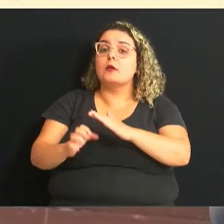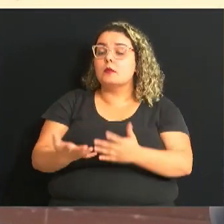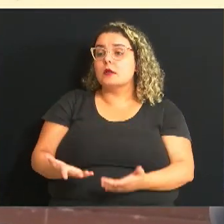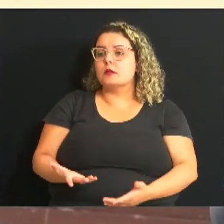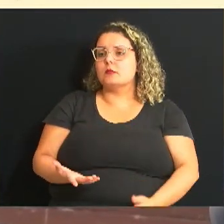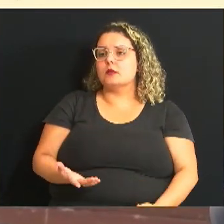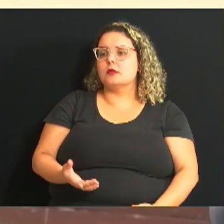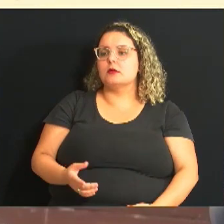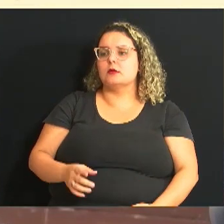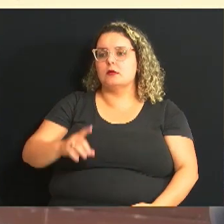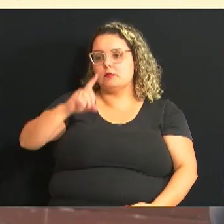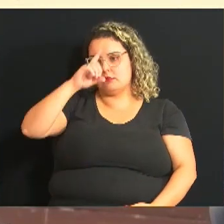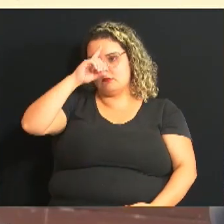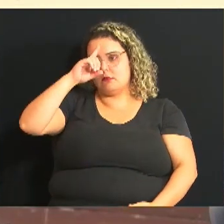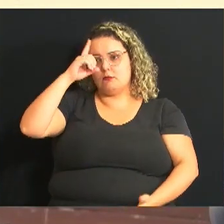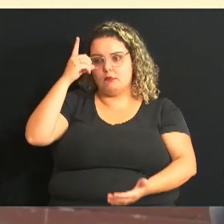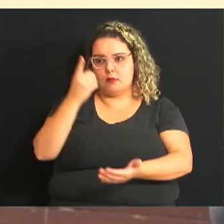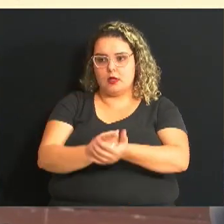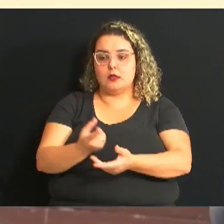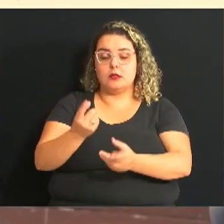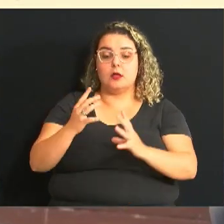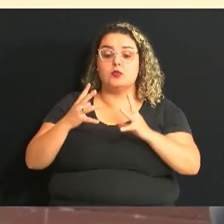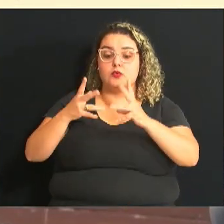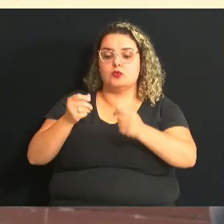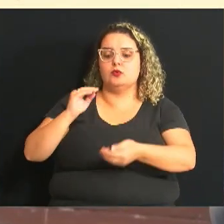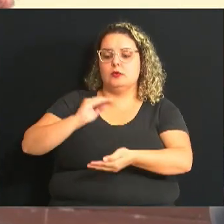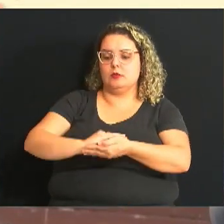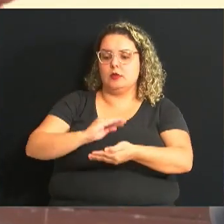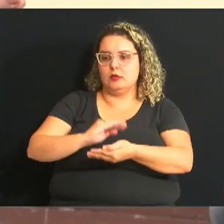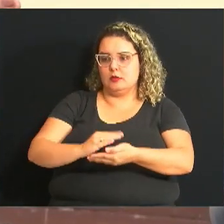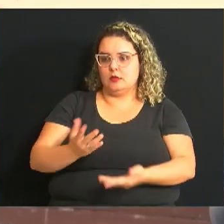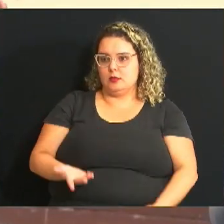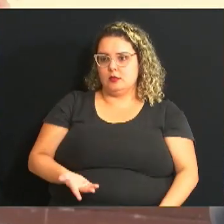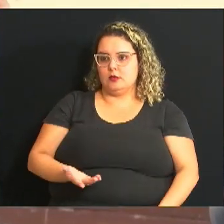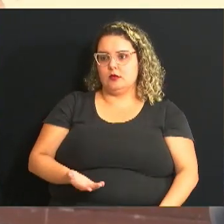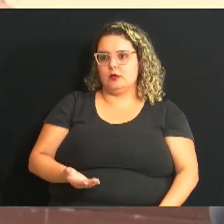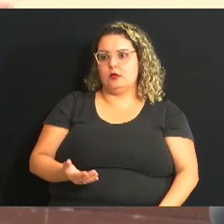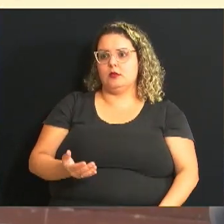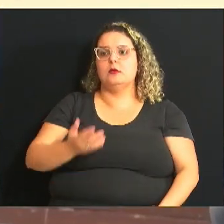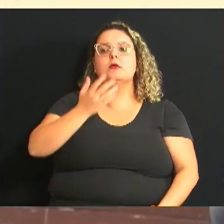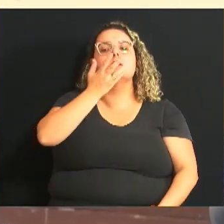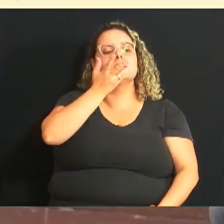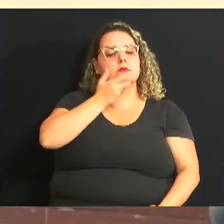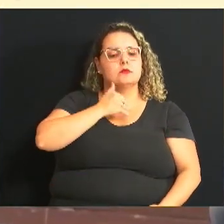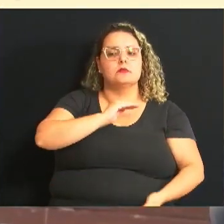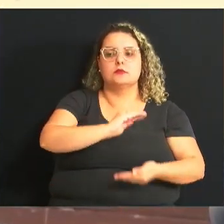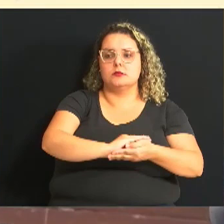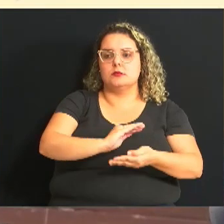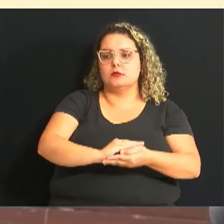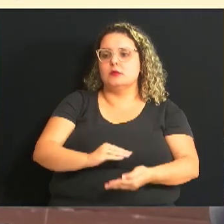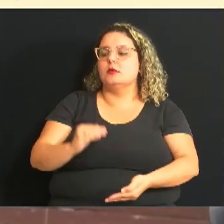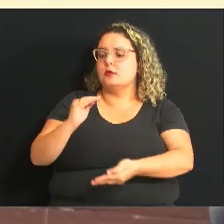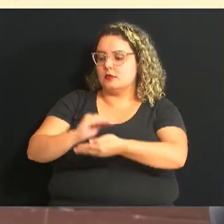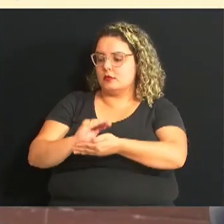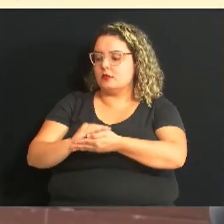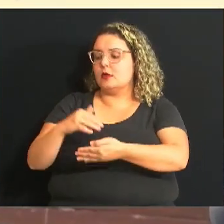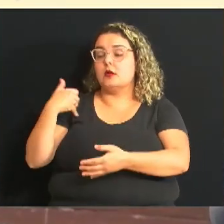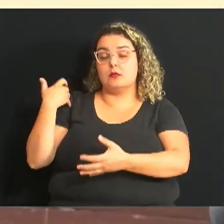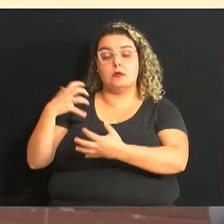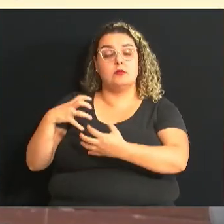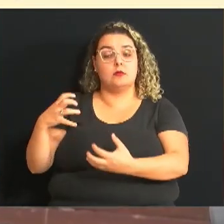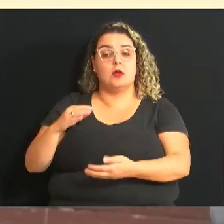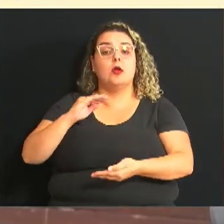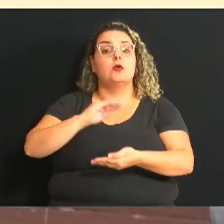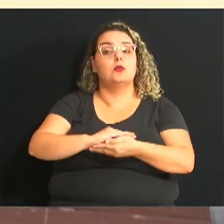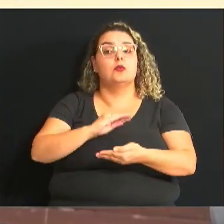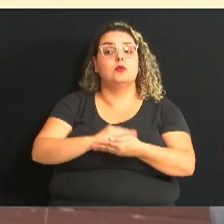destina, tudo vai para o fundo, tanto do fundo da criança, e sempre foi assim, como para o fundo do idoso. E o fundo que faz